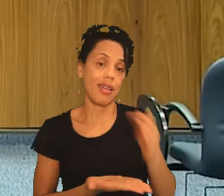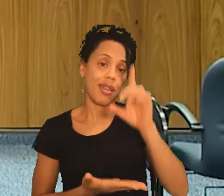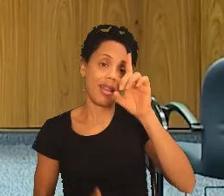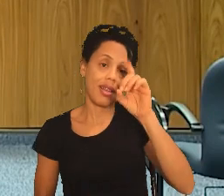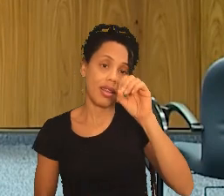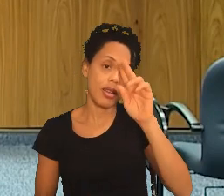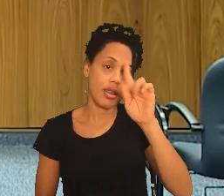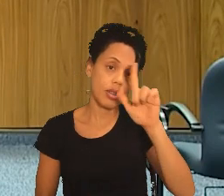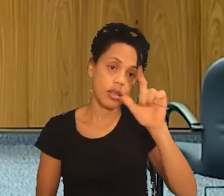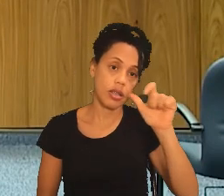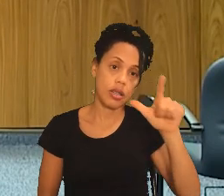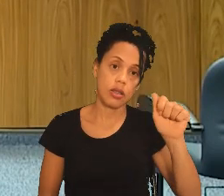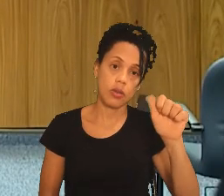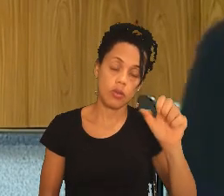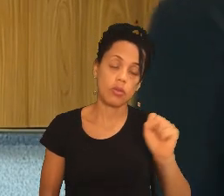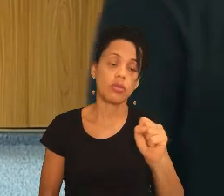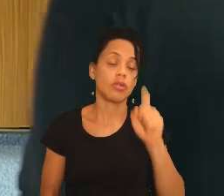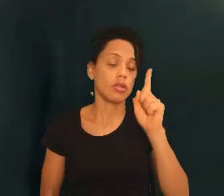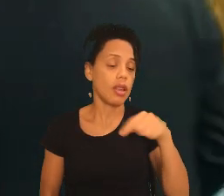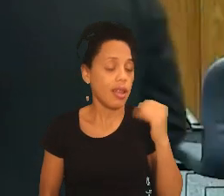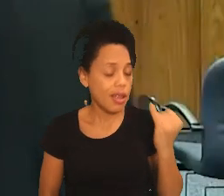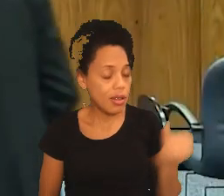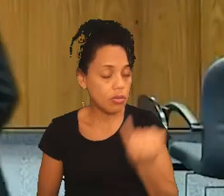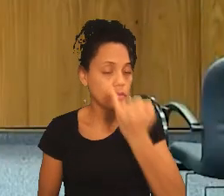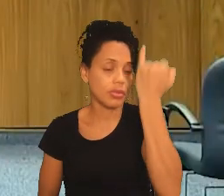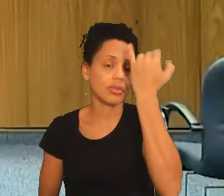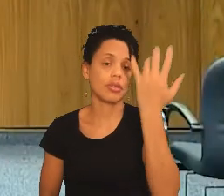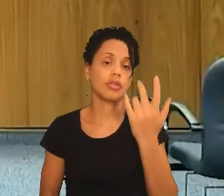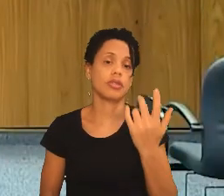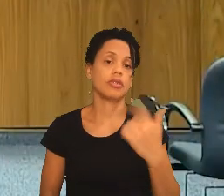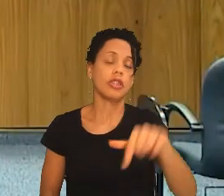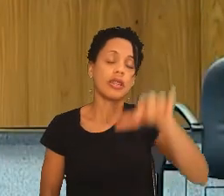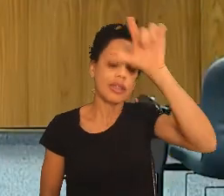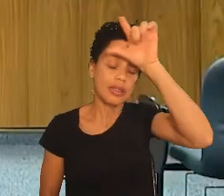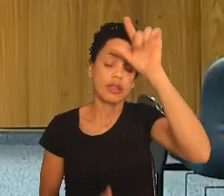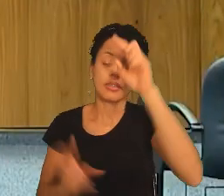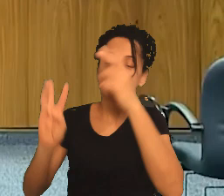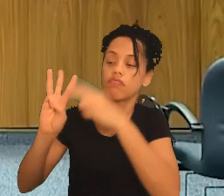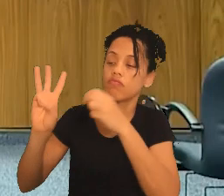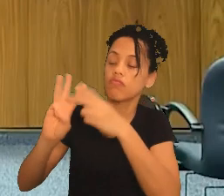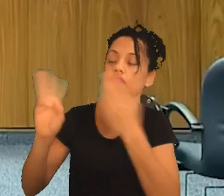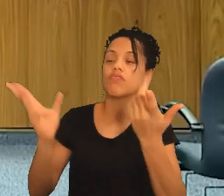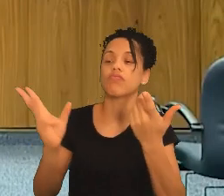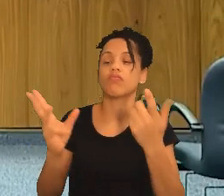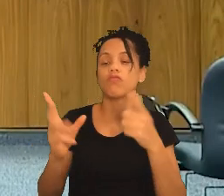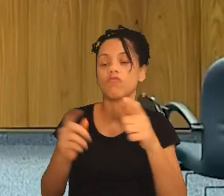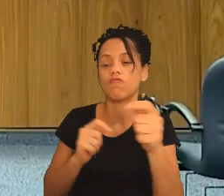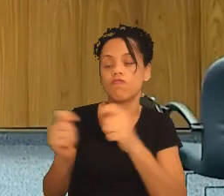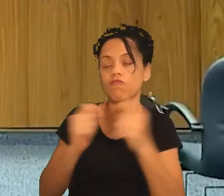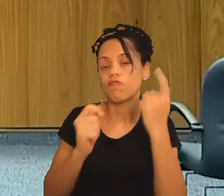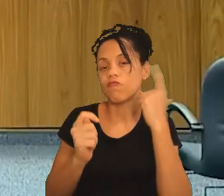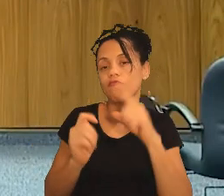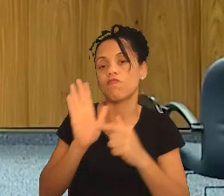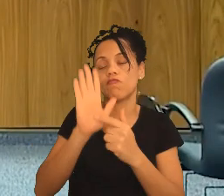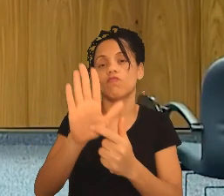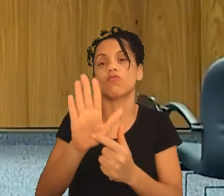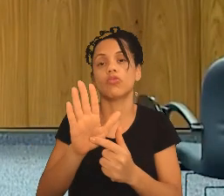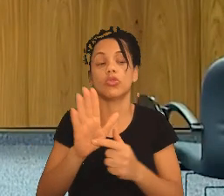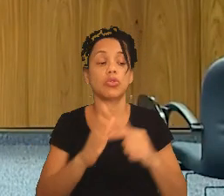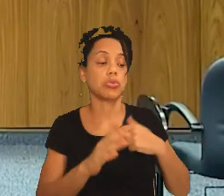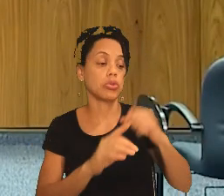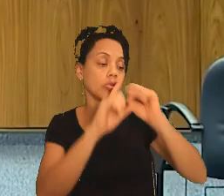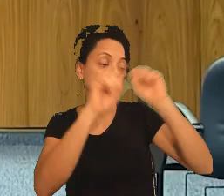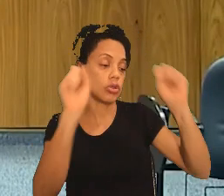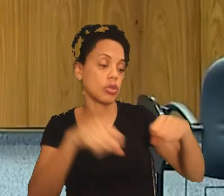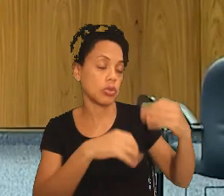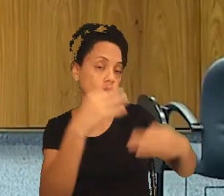apresentar suas formas de vida, seus valores, seus saberes, e a gente tem aqui hoje o Douglas, e isso para nós é